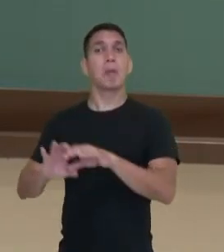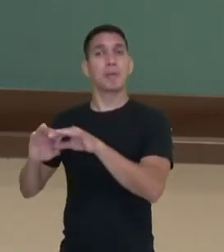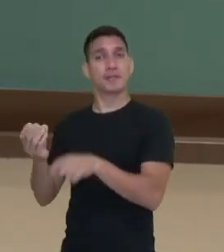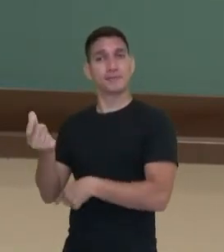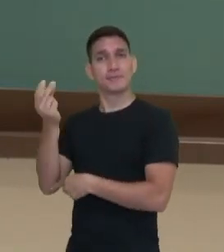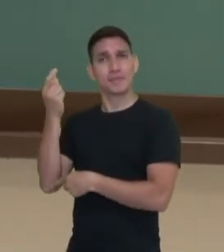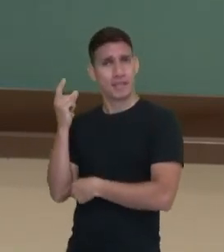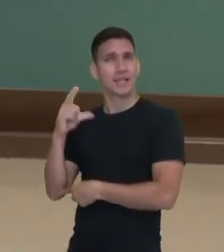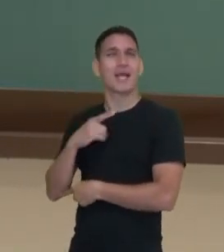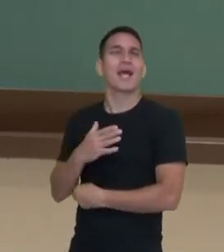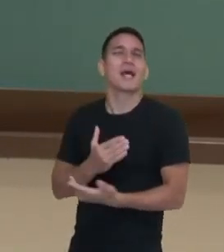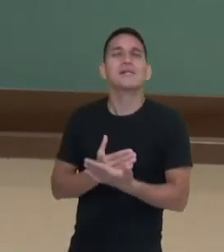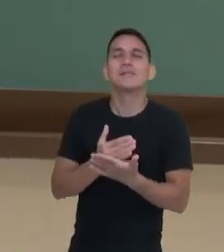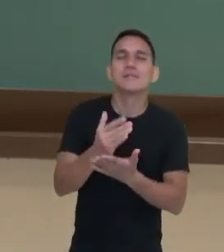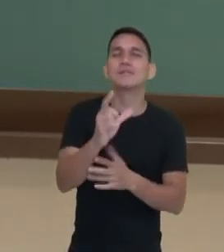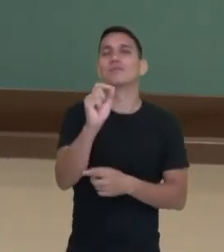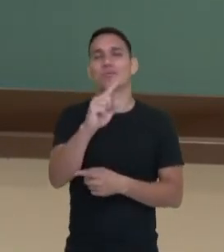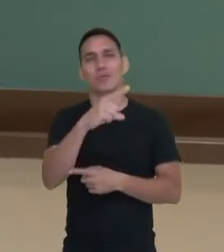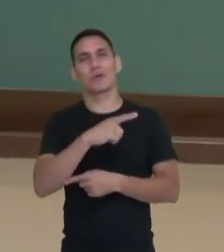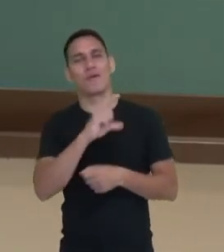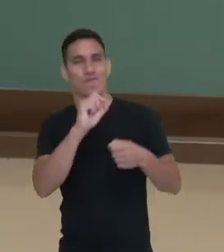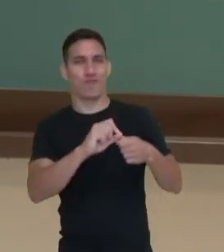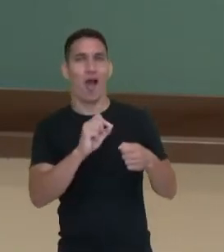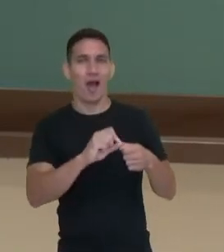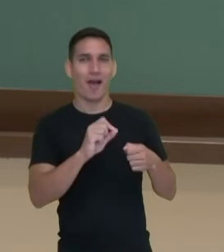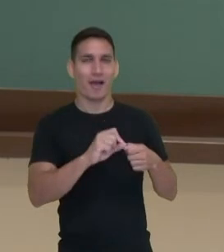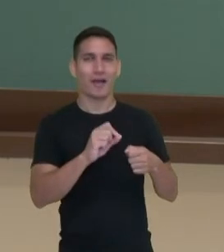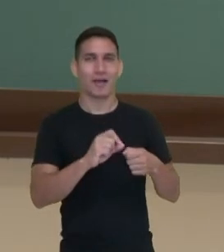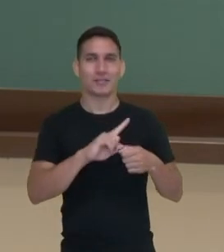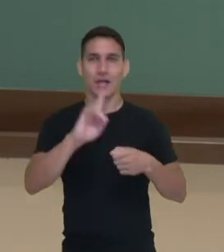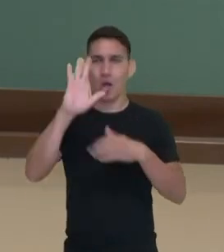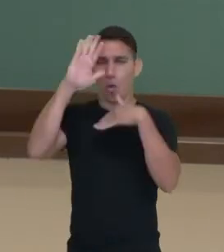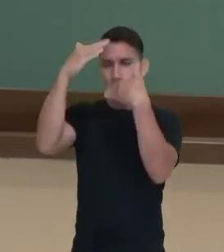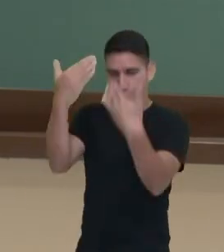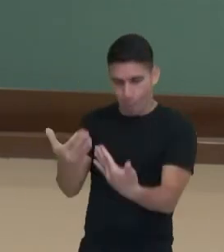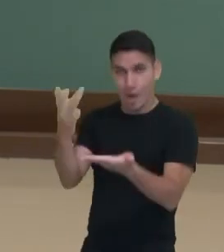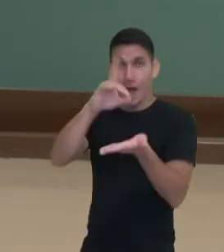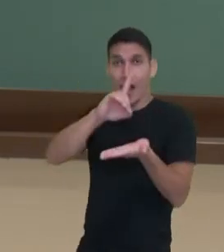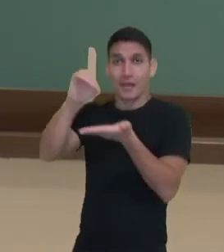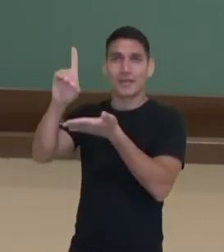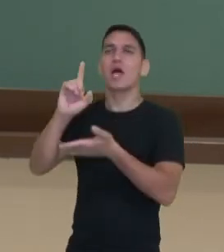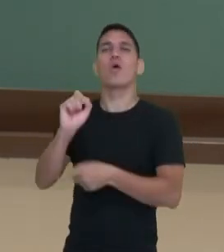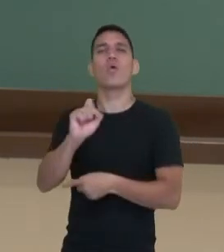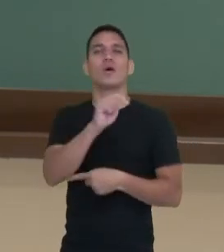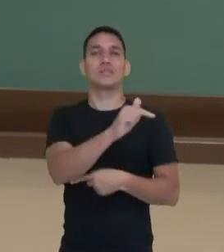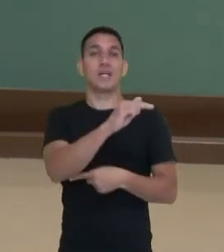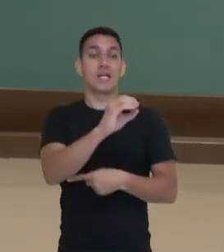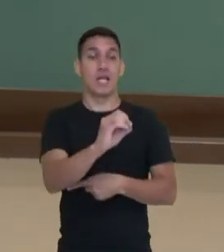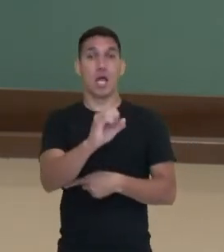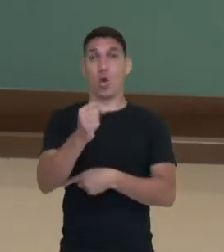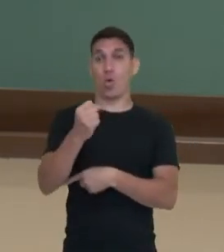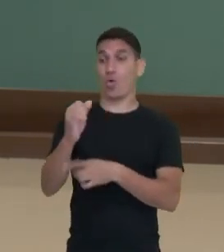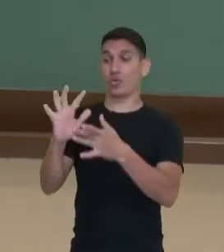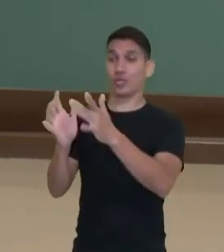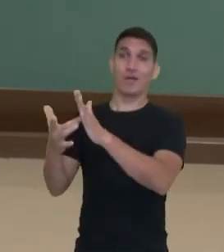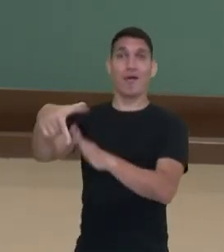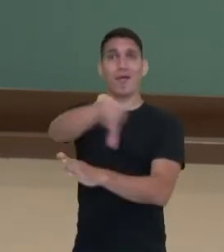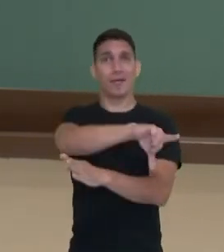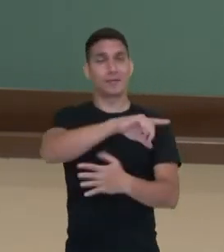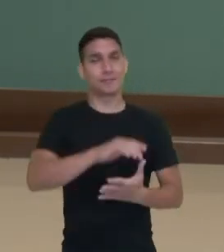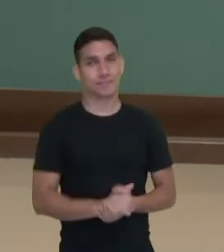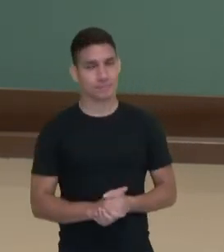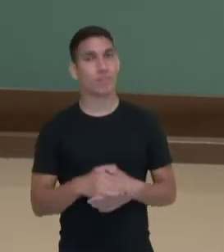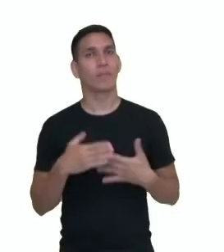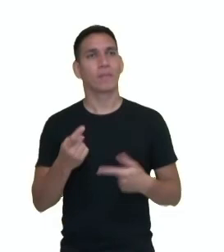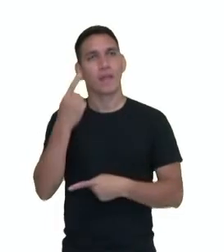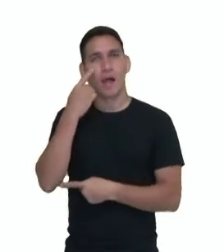Antiguidade, aqueles lá que eram realizados, né, em homenagem aos deuses, lá em 708 a.C. E,